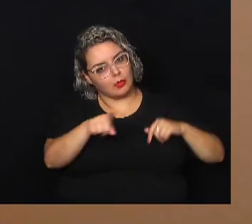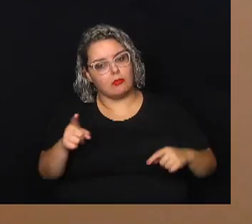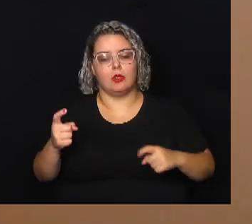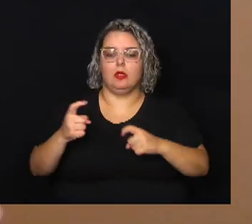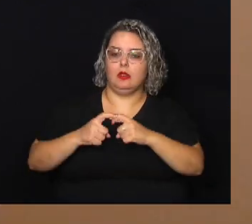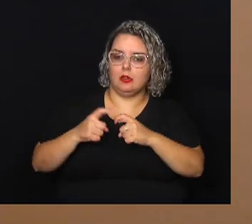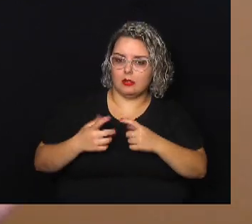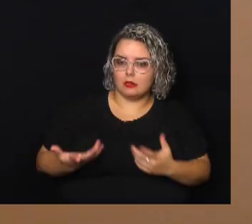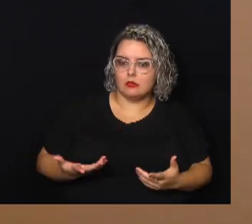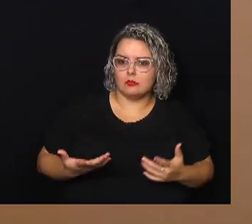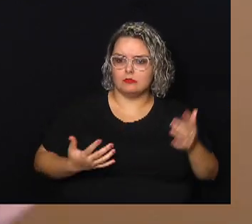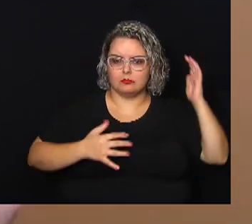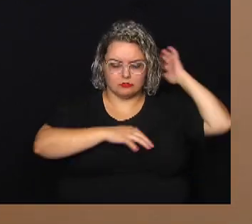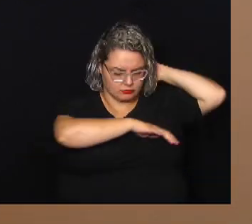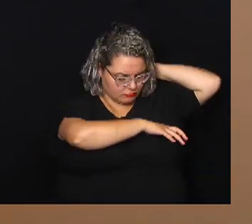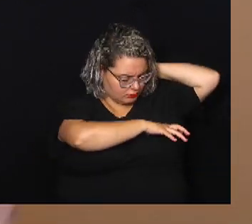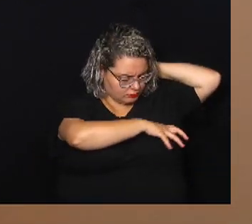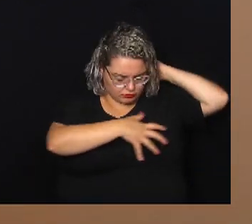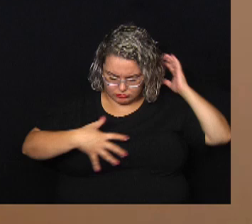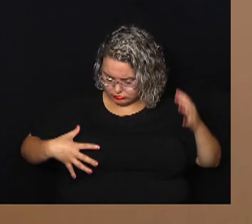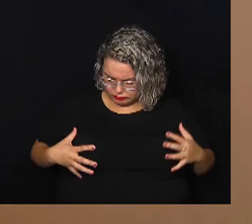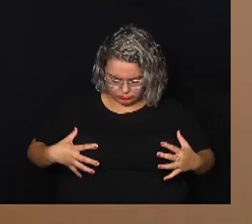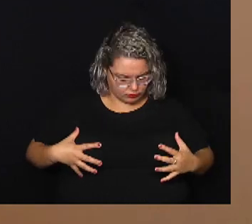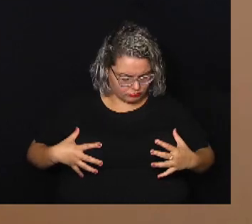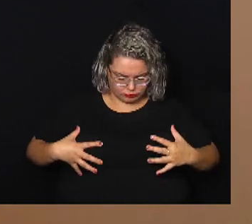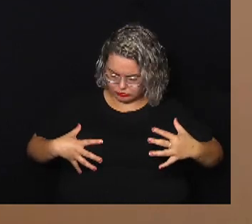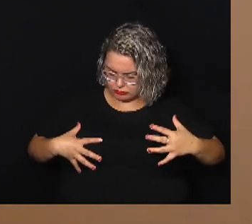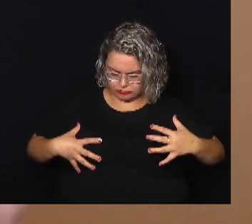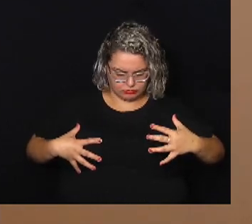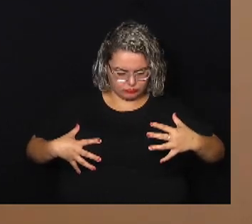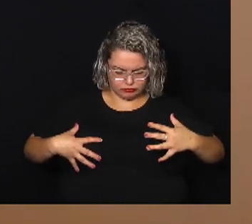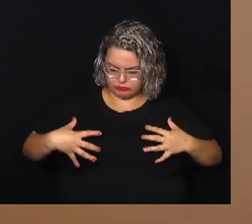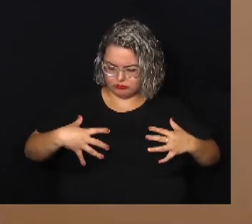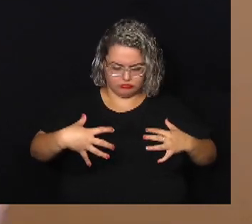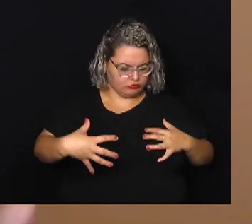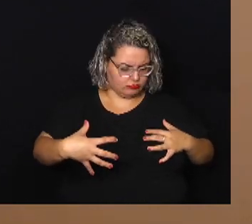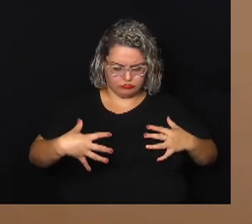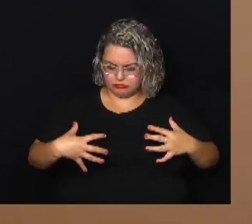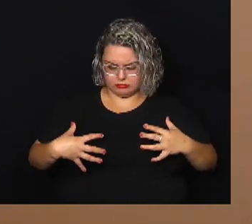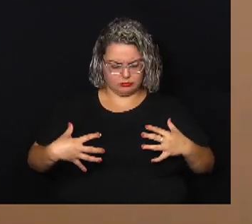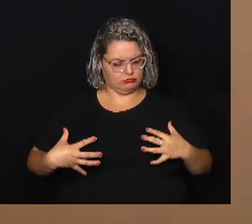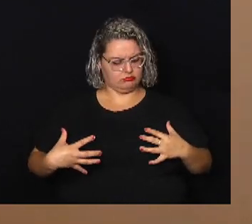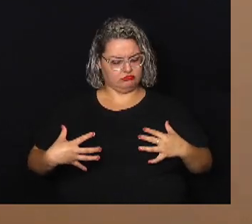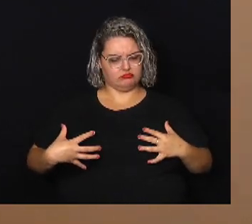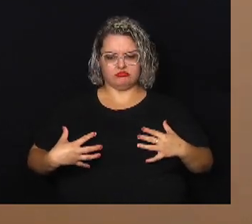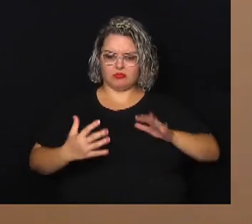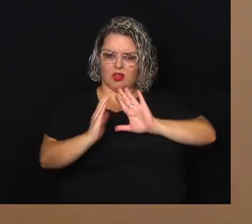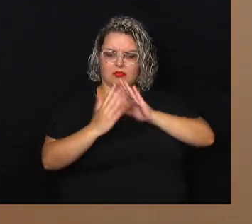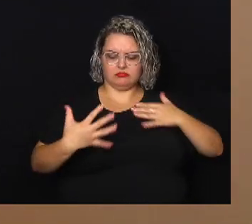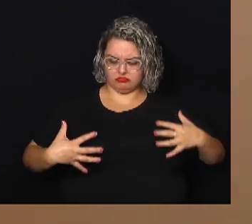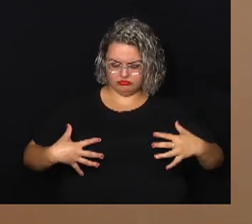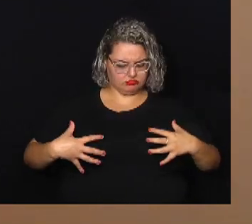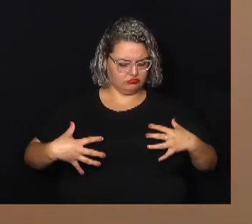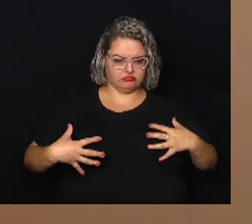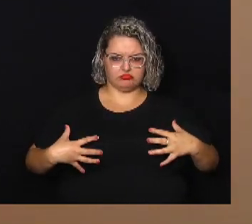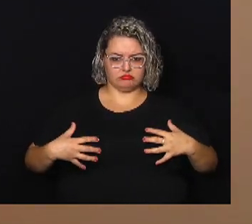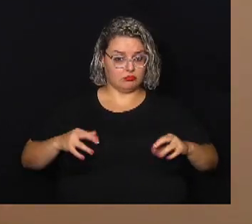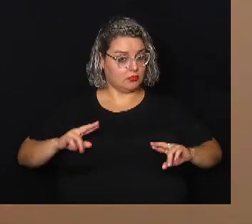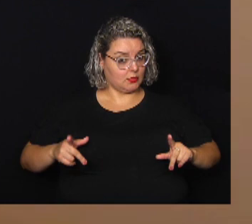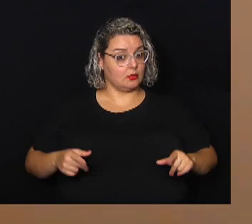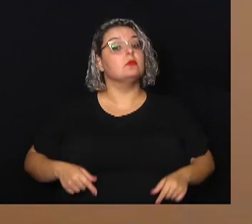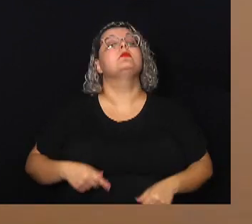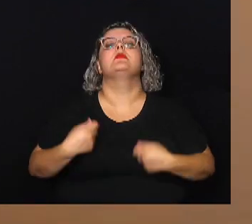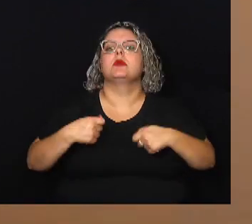uma assimetria entre as mamas muito grande, né? Uma mama maior que a outra, diferente da outra, tem que procurar o